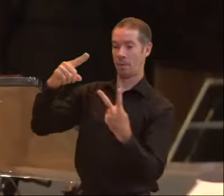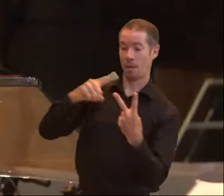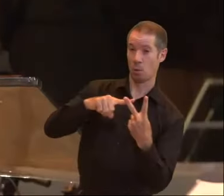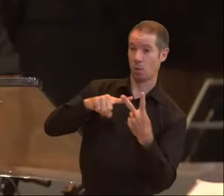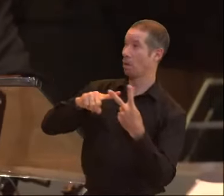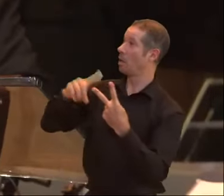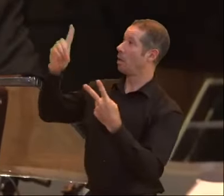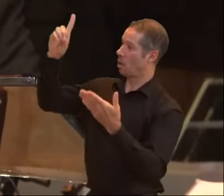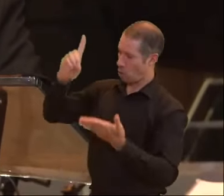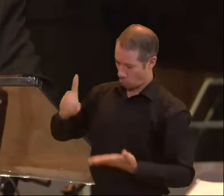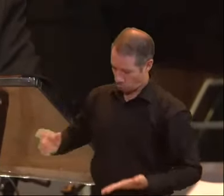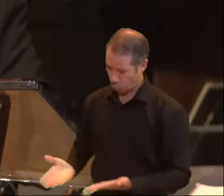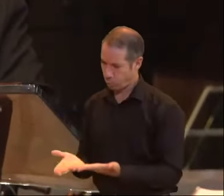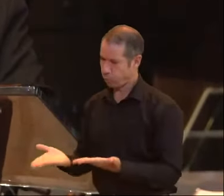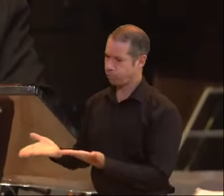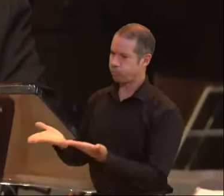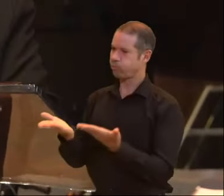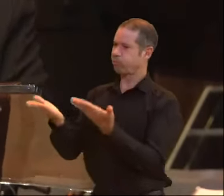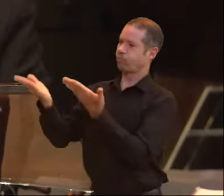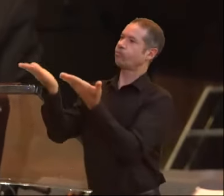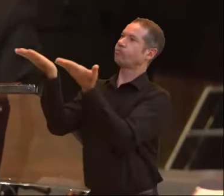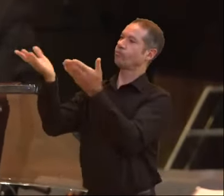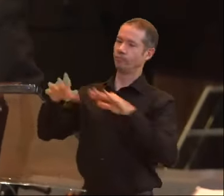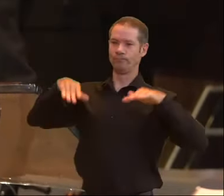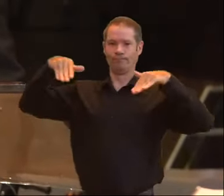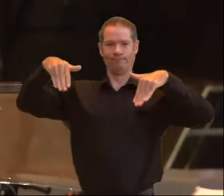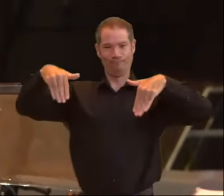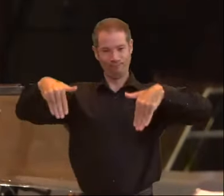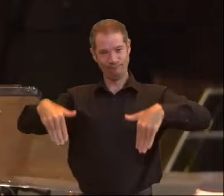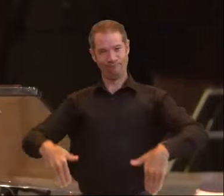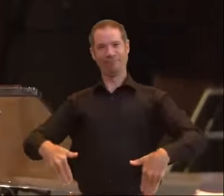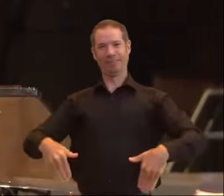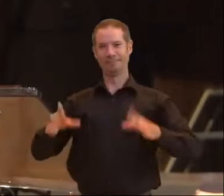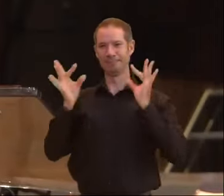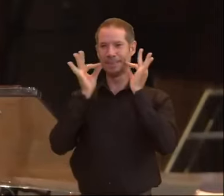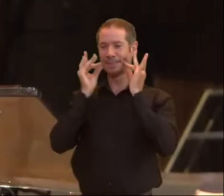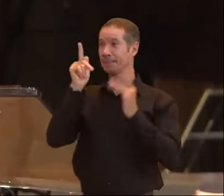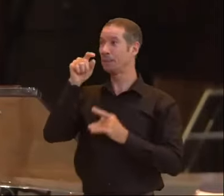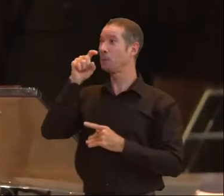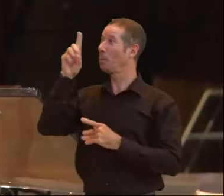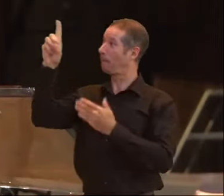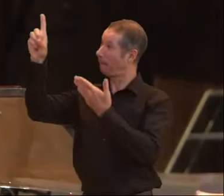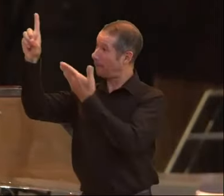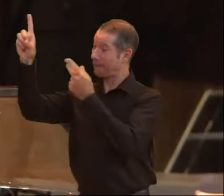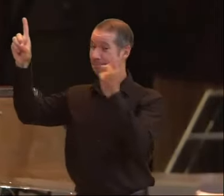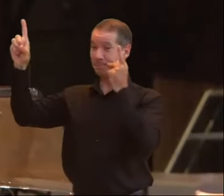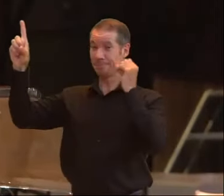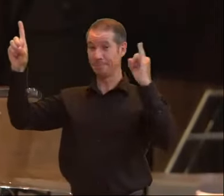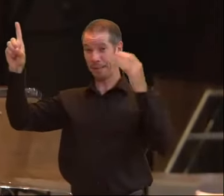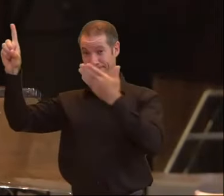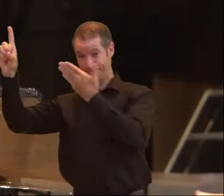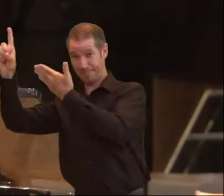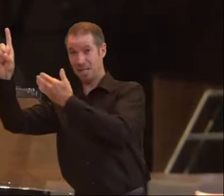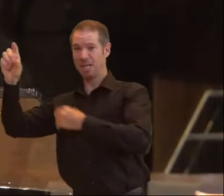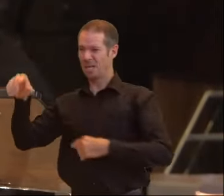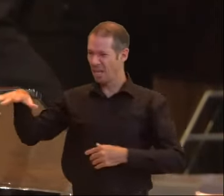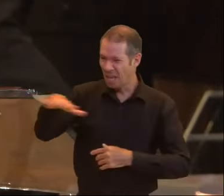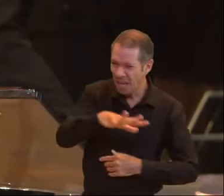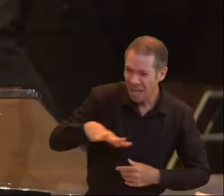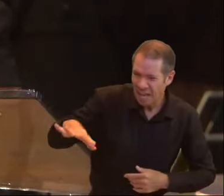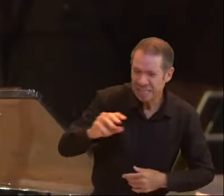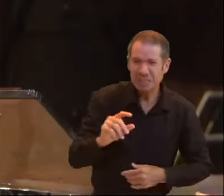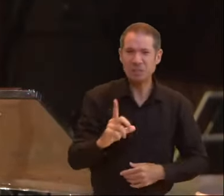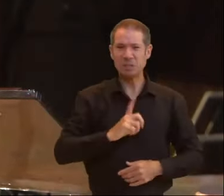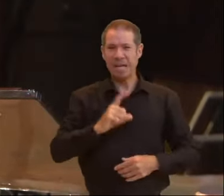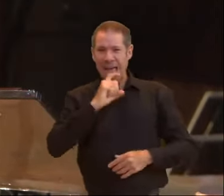ele ressuscita e se assenta à presença do Pai. Mas eles tinham inveja porque eles não podiam fazer o que